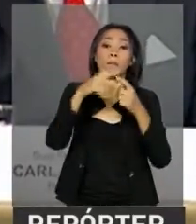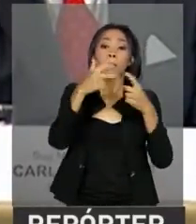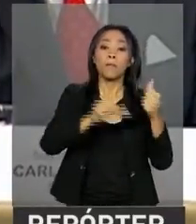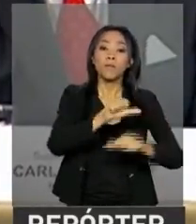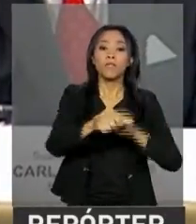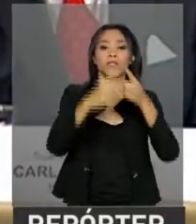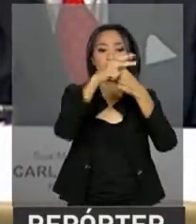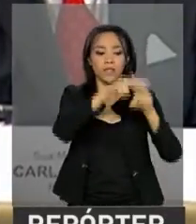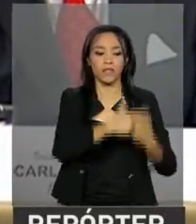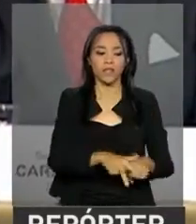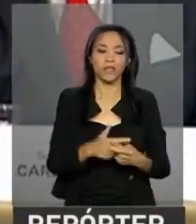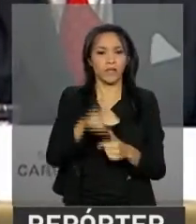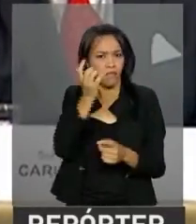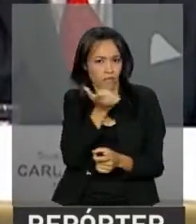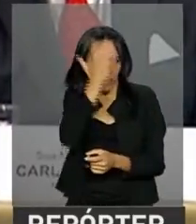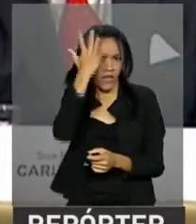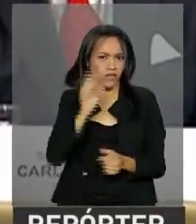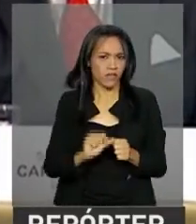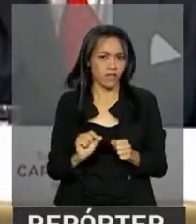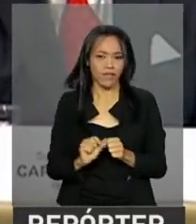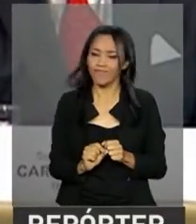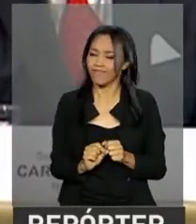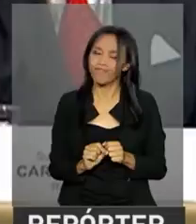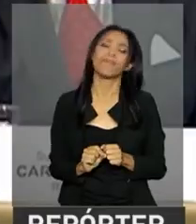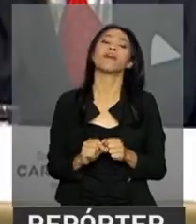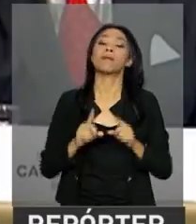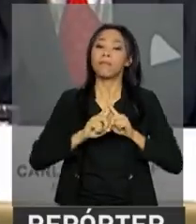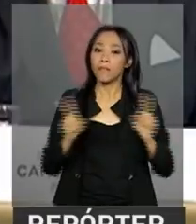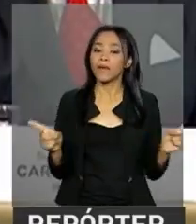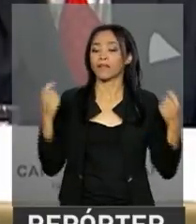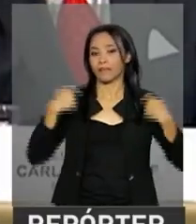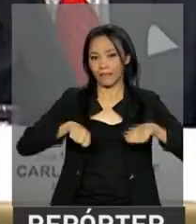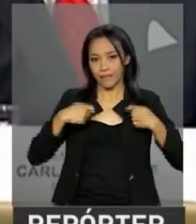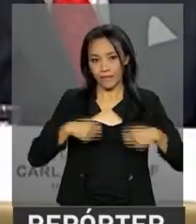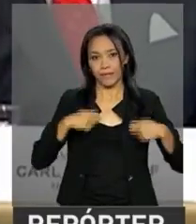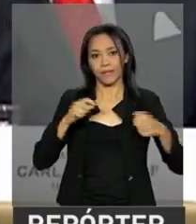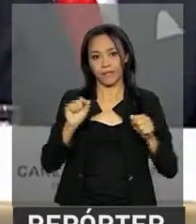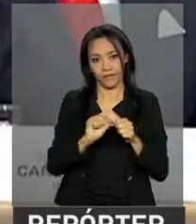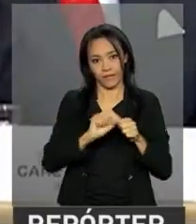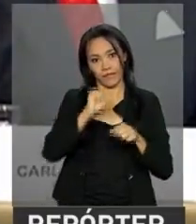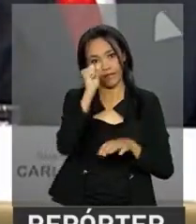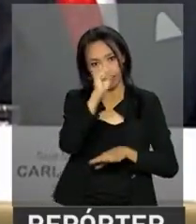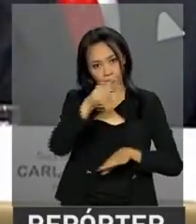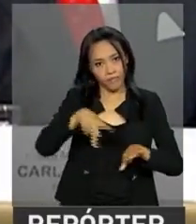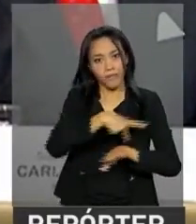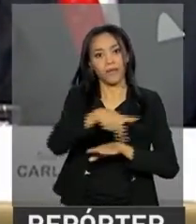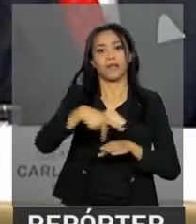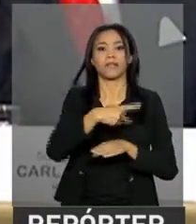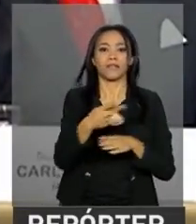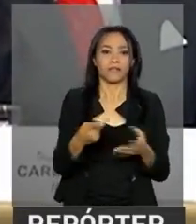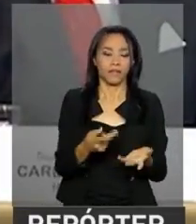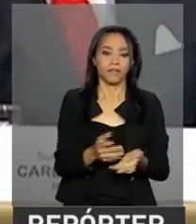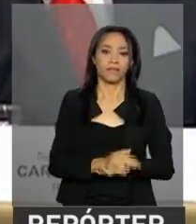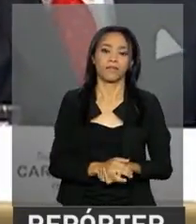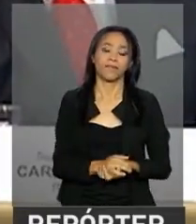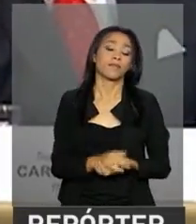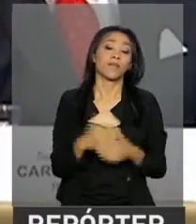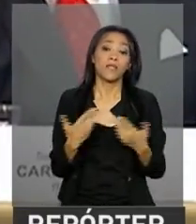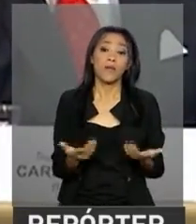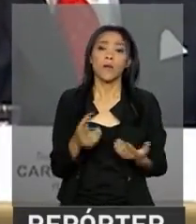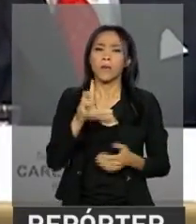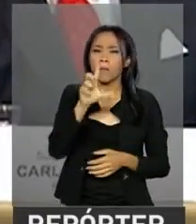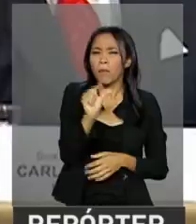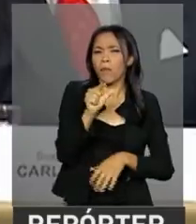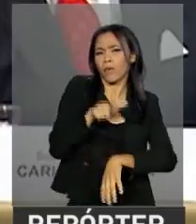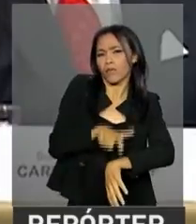reformas que não são fáceis mas que são muito necessárias e que agora se tornaram inadiáveis em pouco tempo